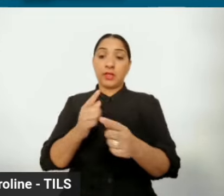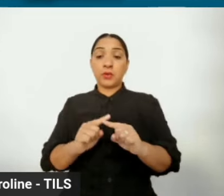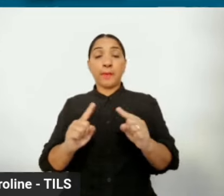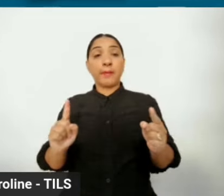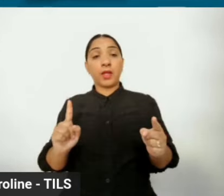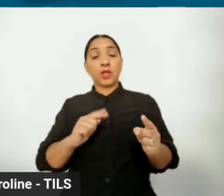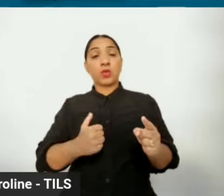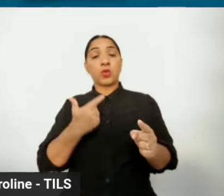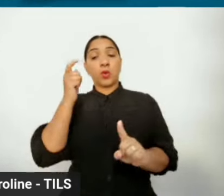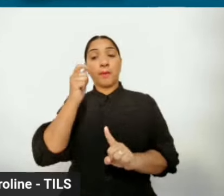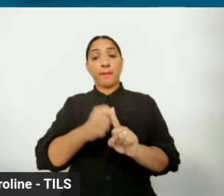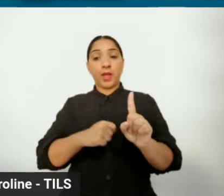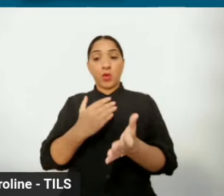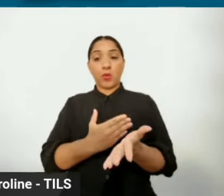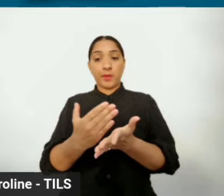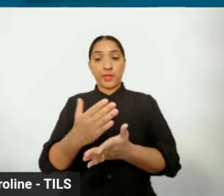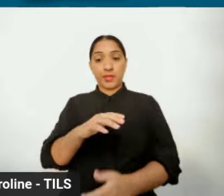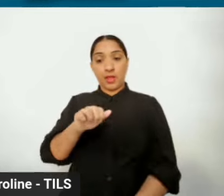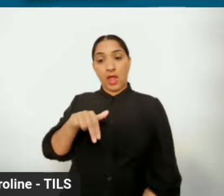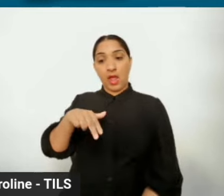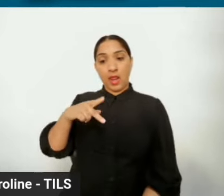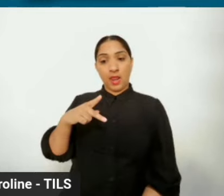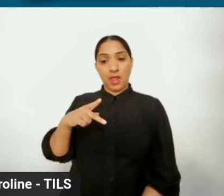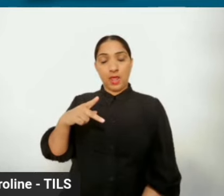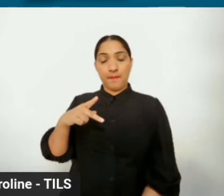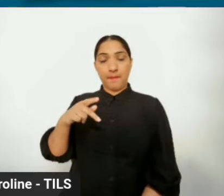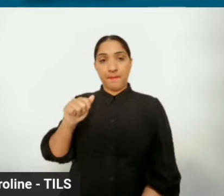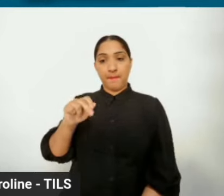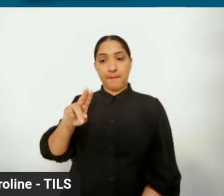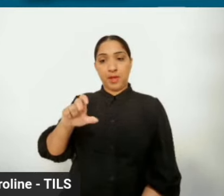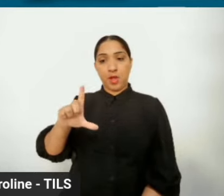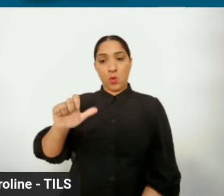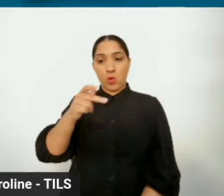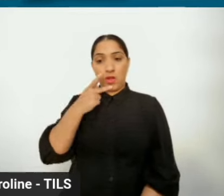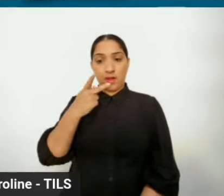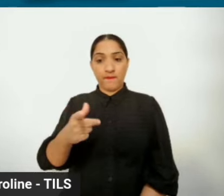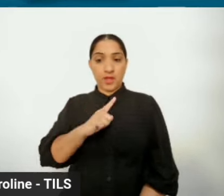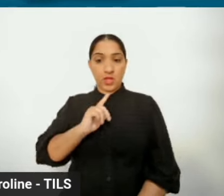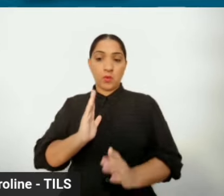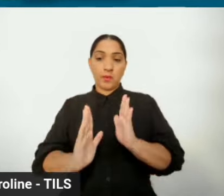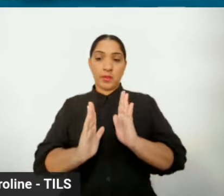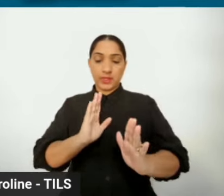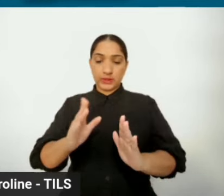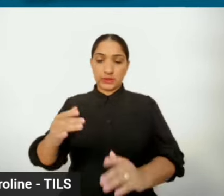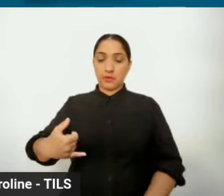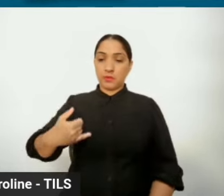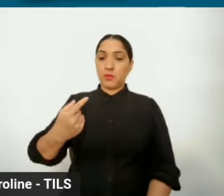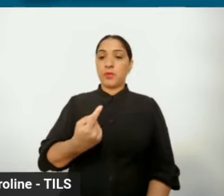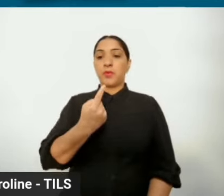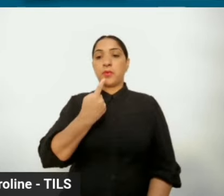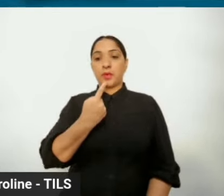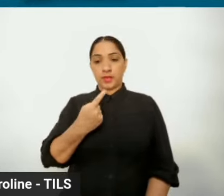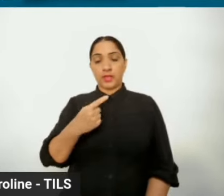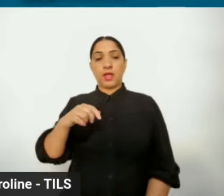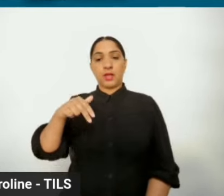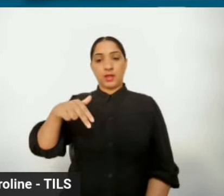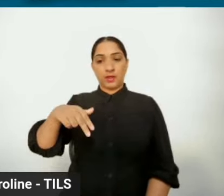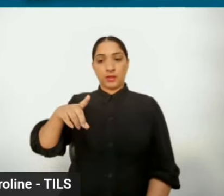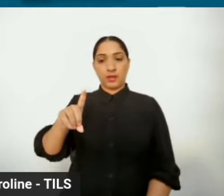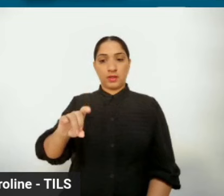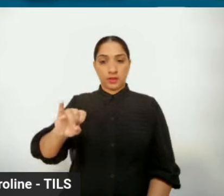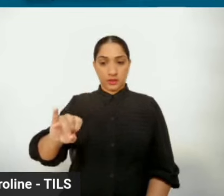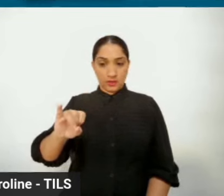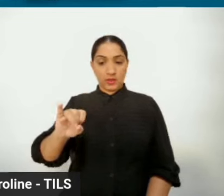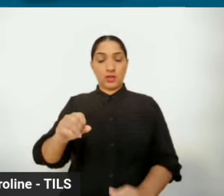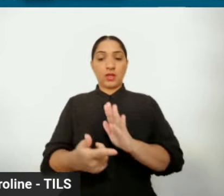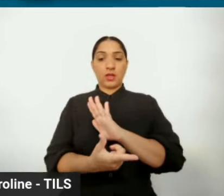Joelson, entrevistando Ana Paula Feminella, que falou sobre o aniversário da LBI, logo no comecinho de julho, momentos